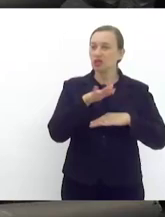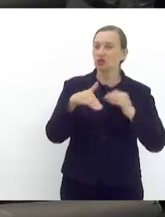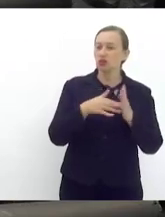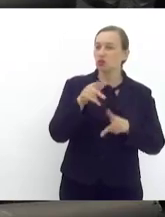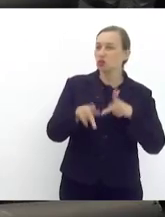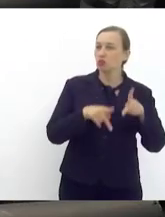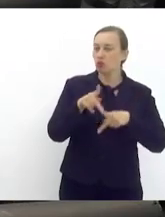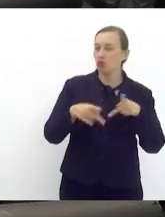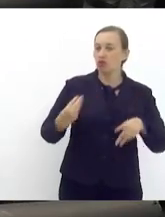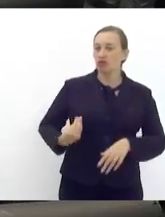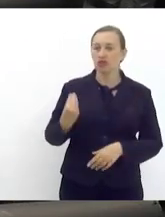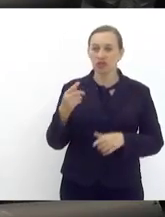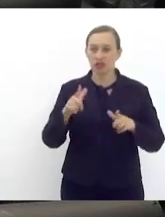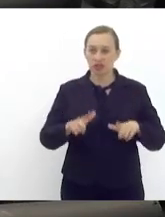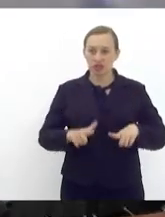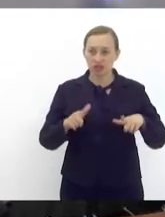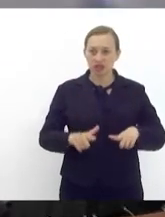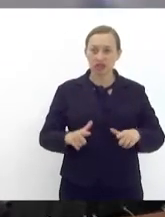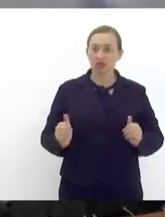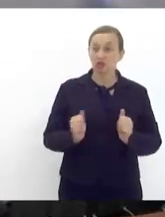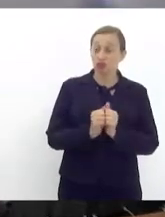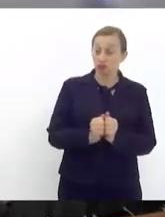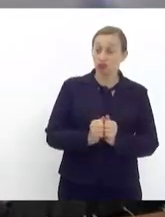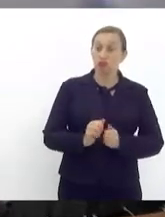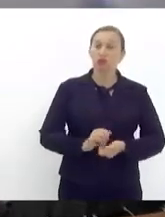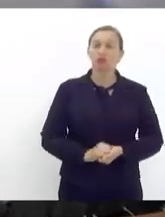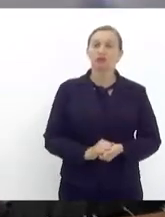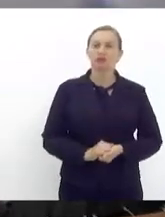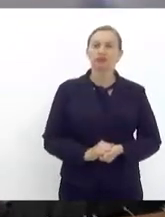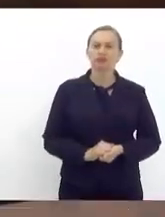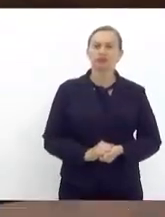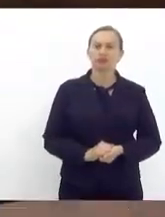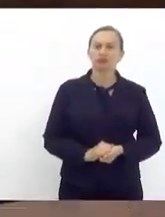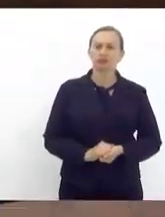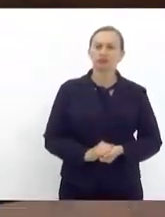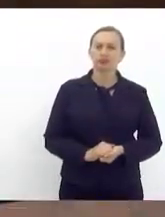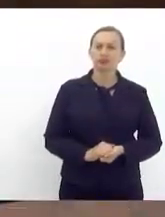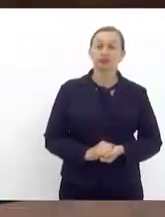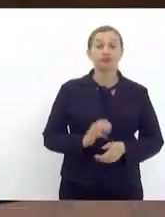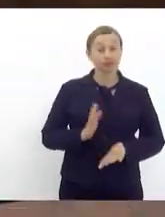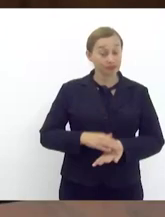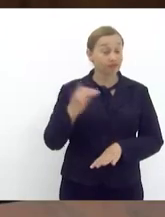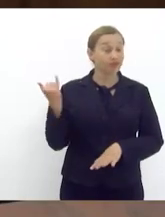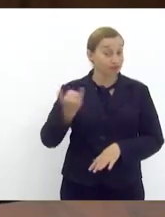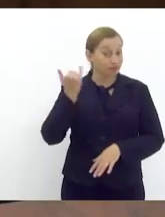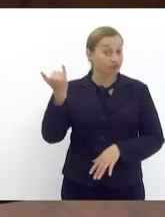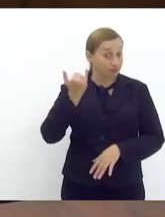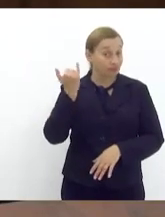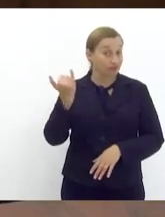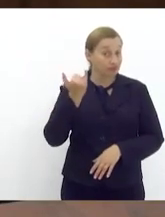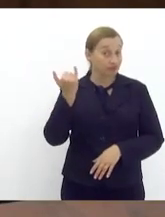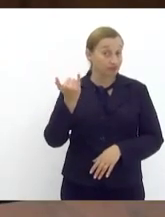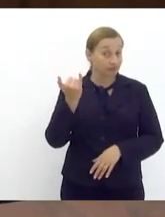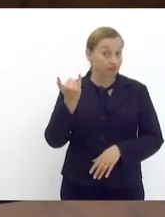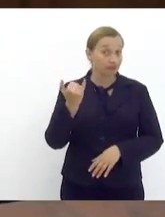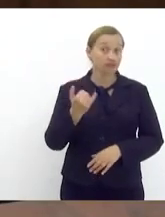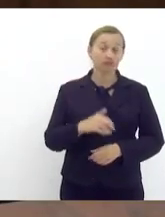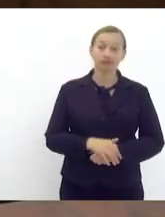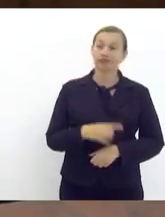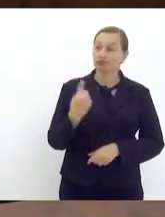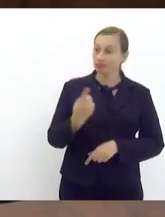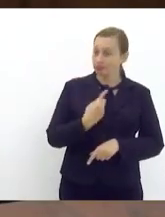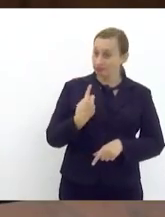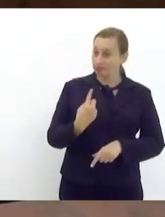que está aqui participando. Essa é o mais importante da gente exercer o